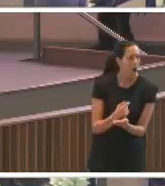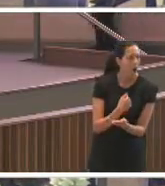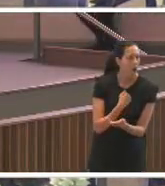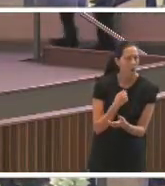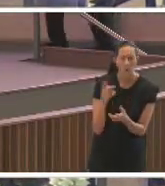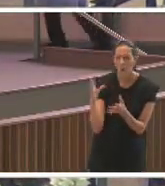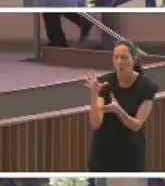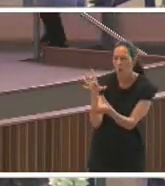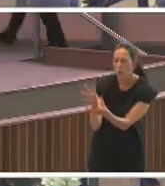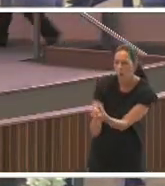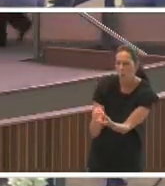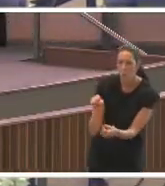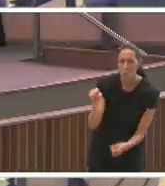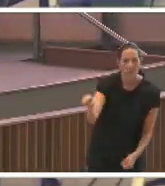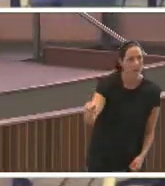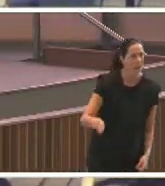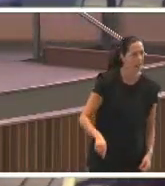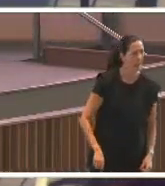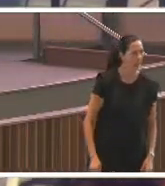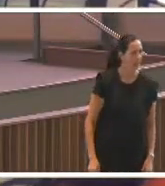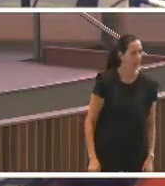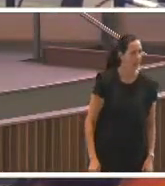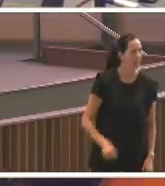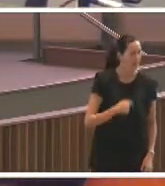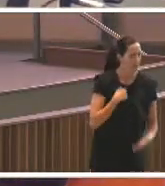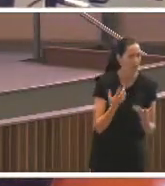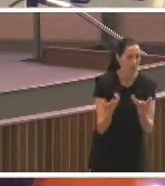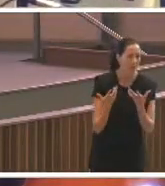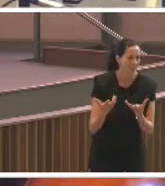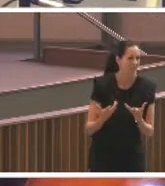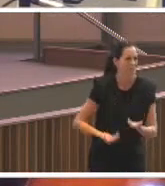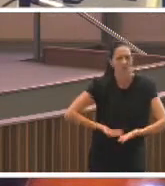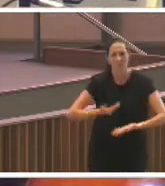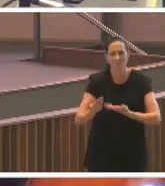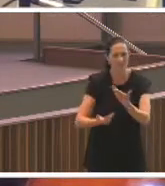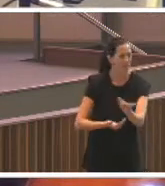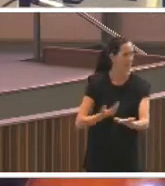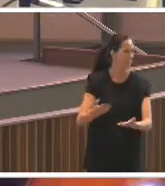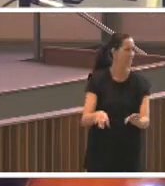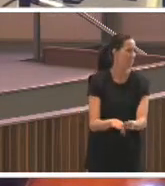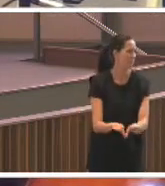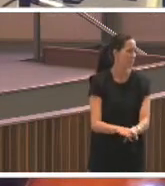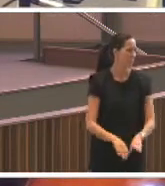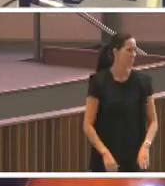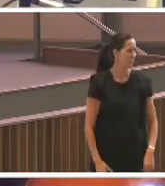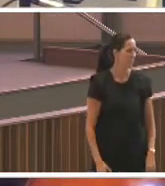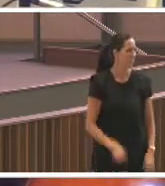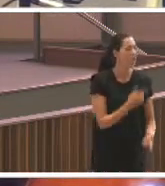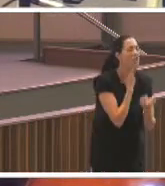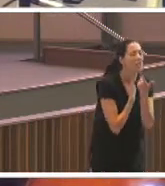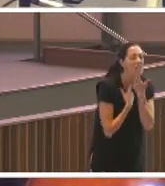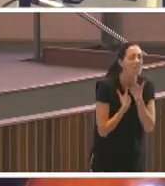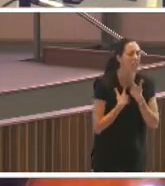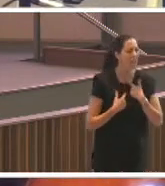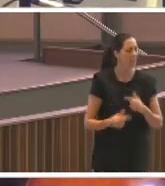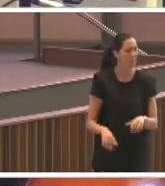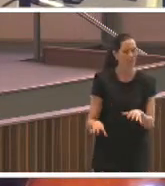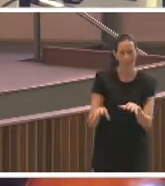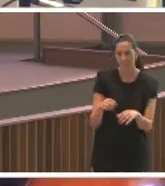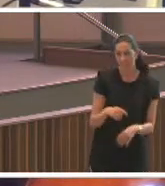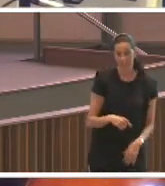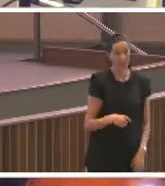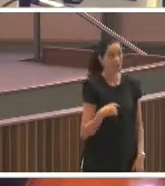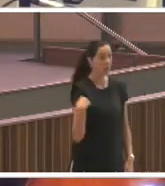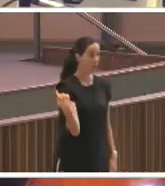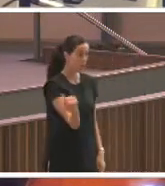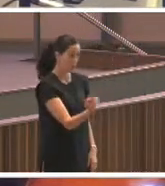posso fazer melhor. Nós inspiramos pessoas e ajudamos elas a crescerem no